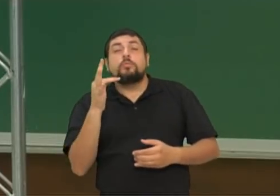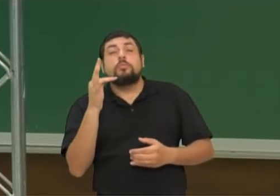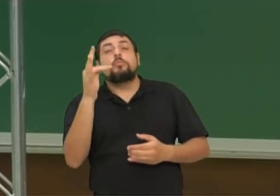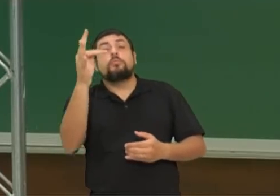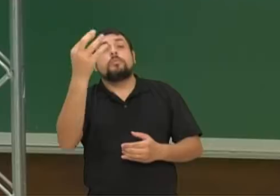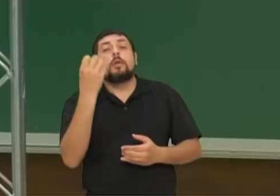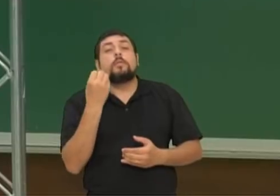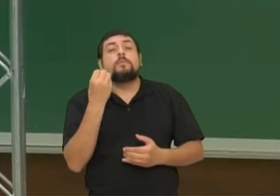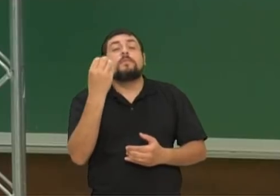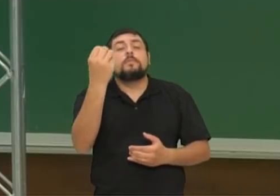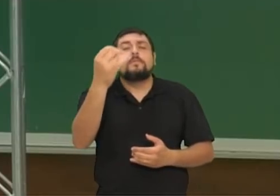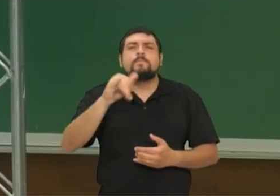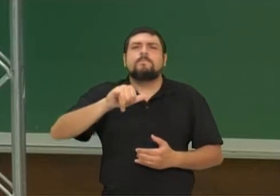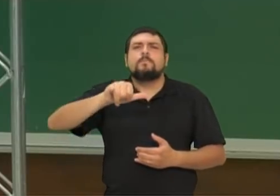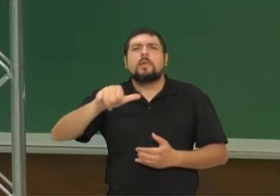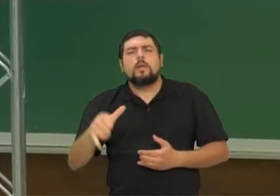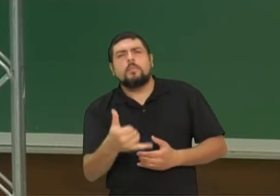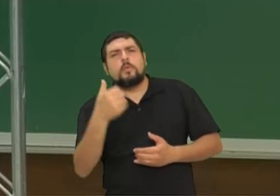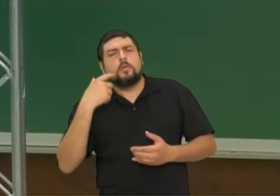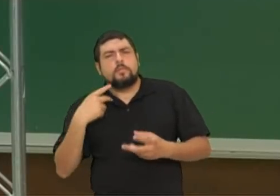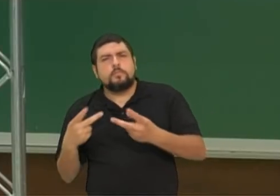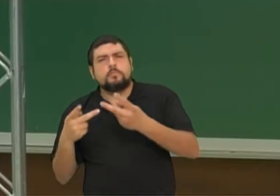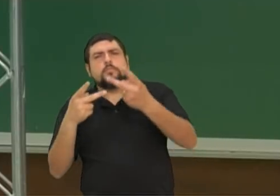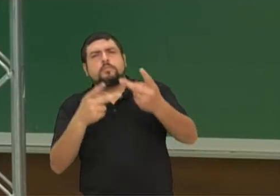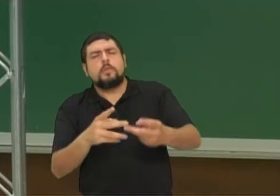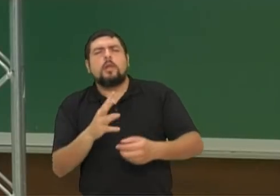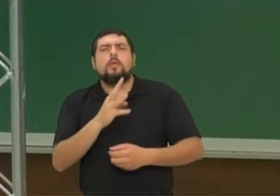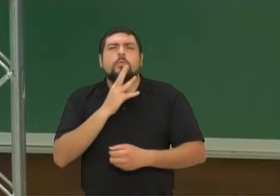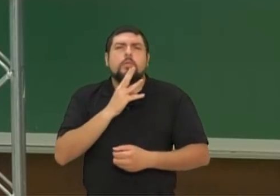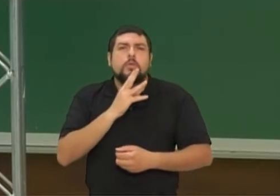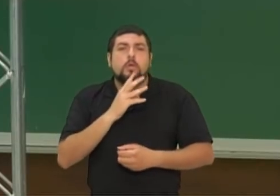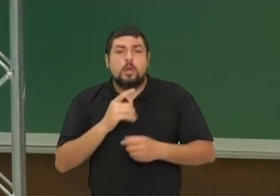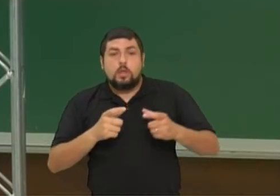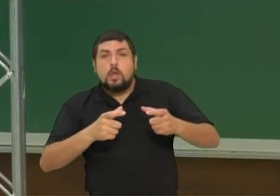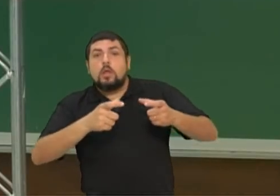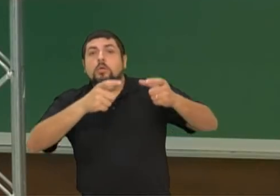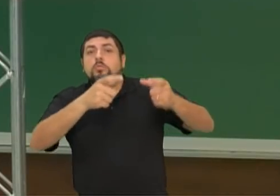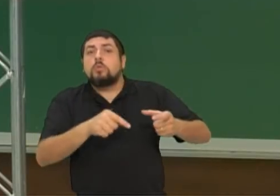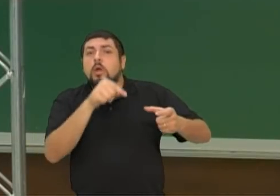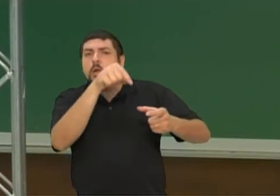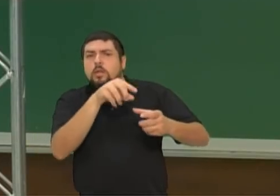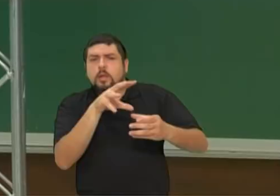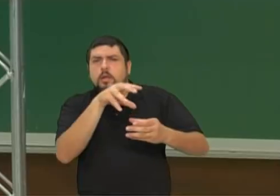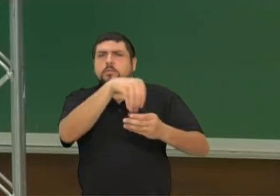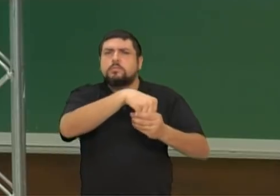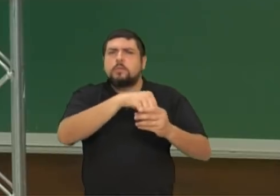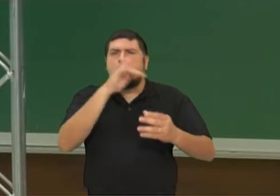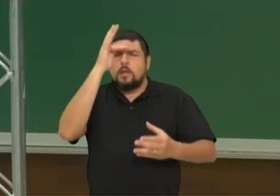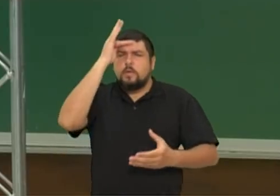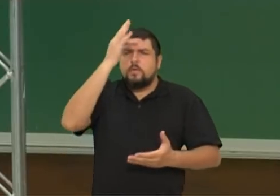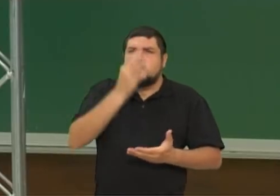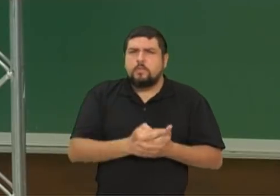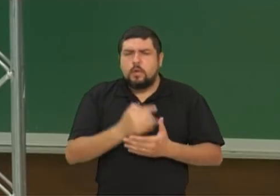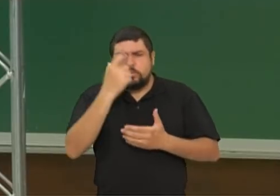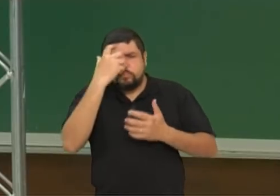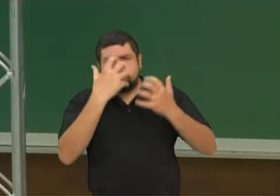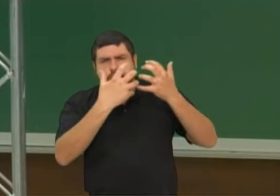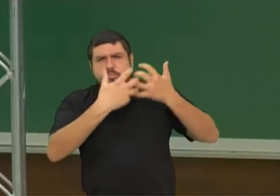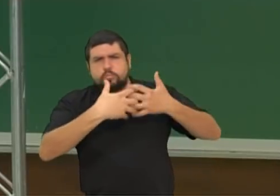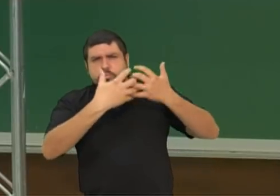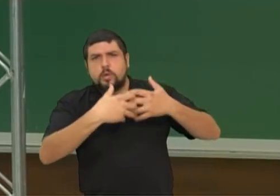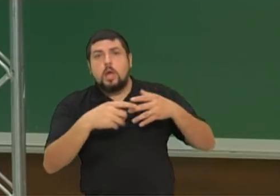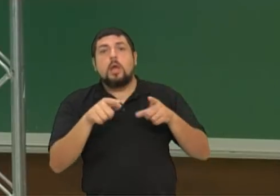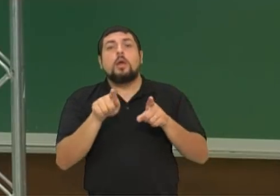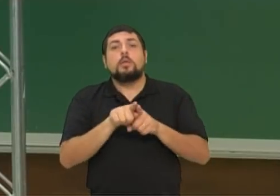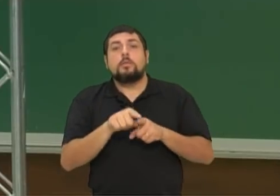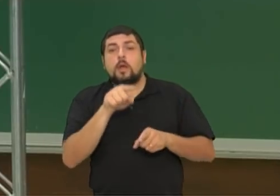conhecer esses locais que, além de serem um local de devoção e fé, são parte do crescimento do Paraná, são